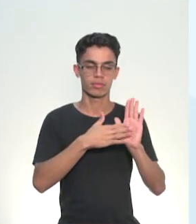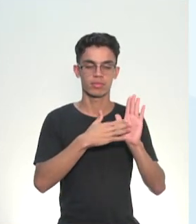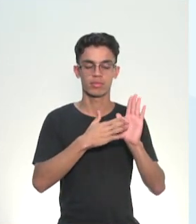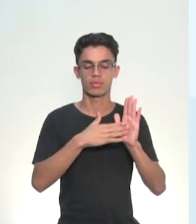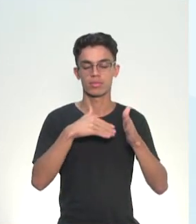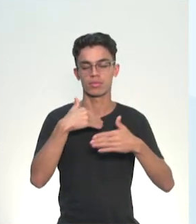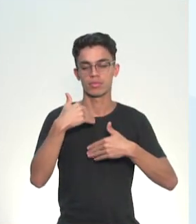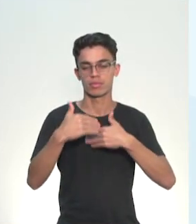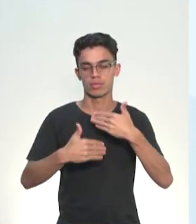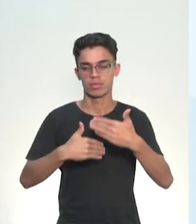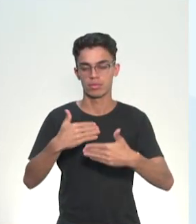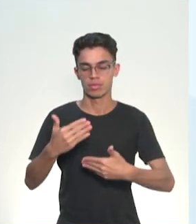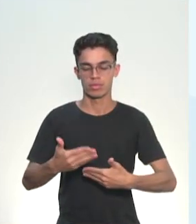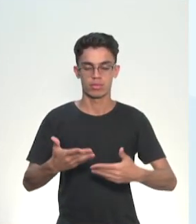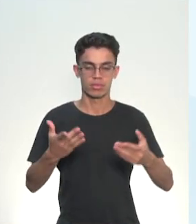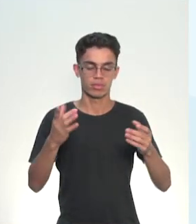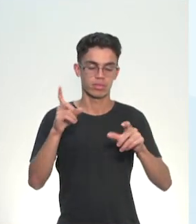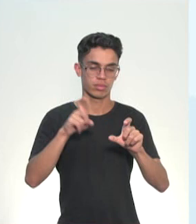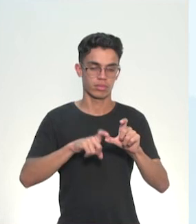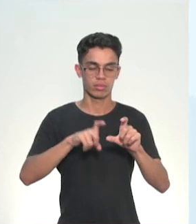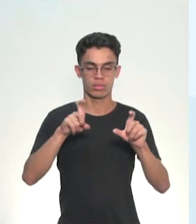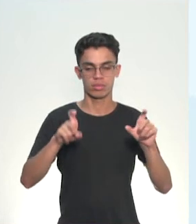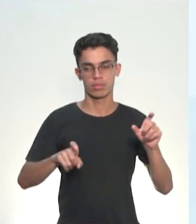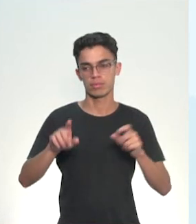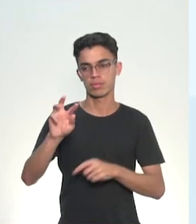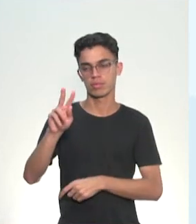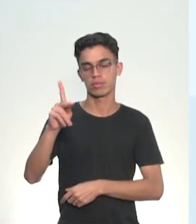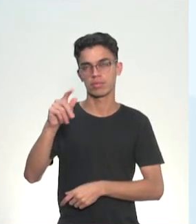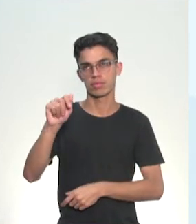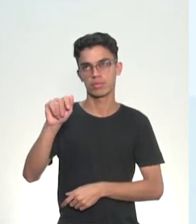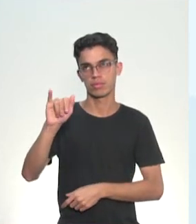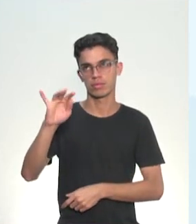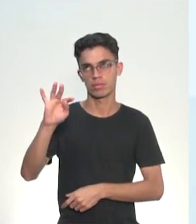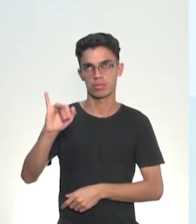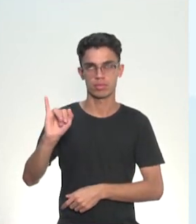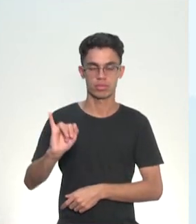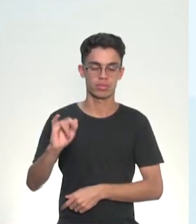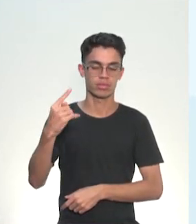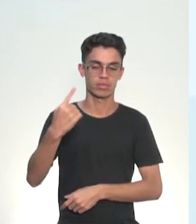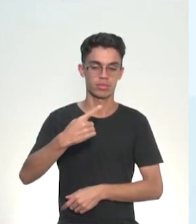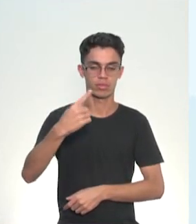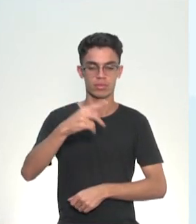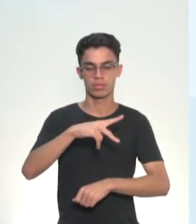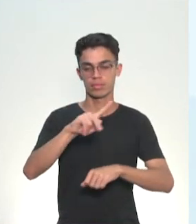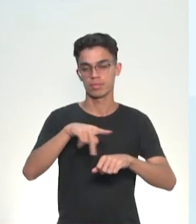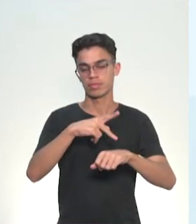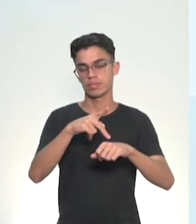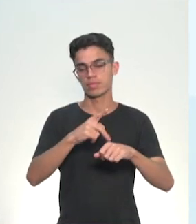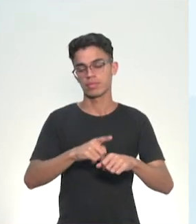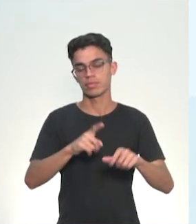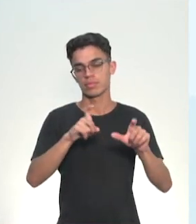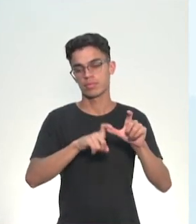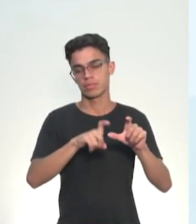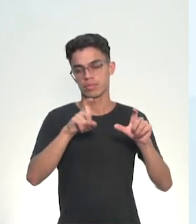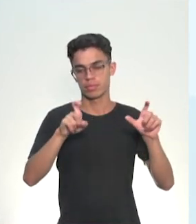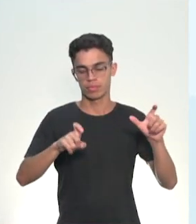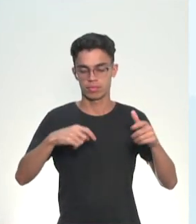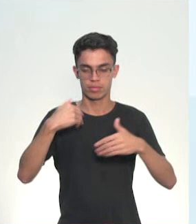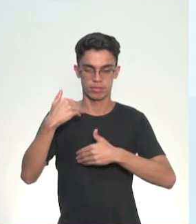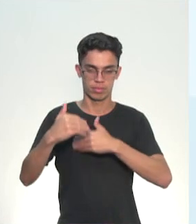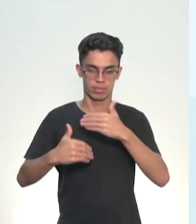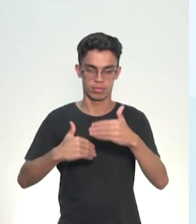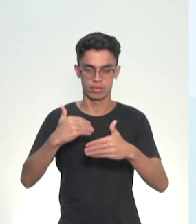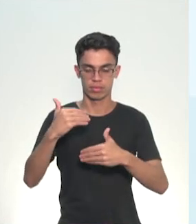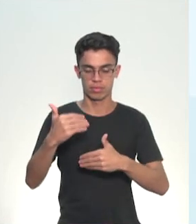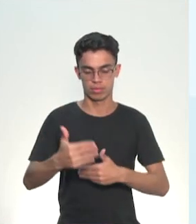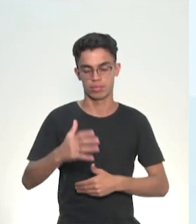independência. O Haiti, por exemplo, que era colônia da França, foi o primeiro país a se tornar independente nesse processo todo,